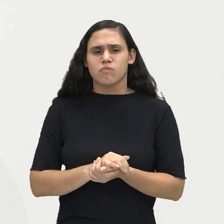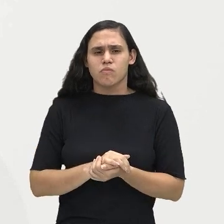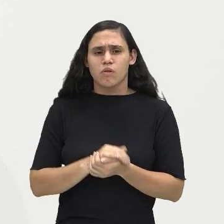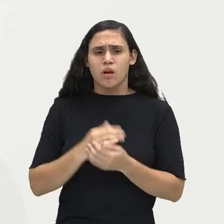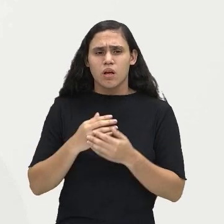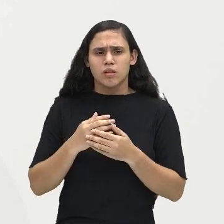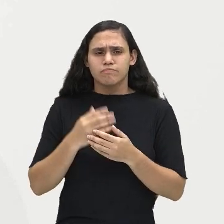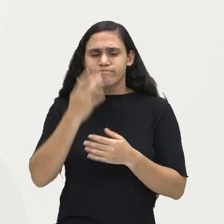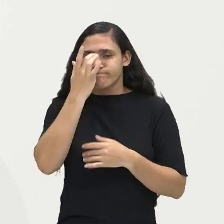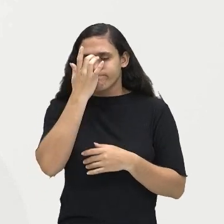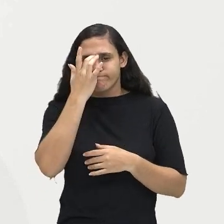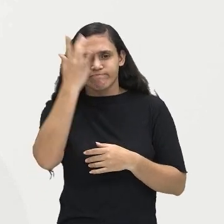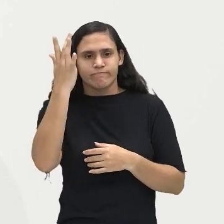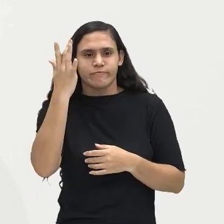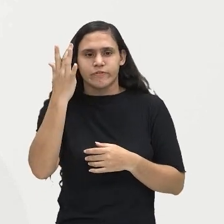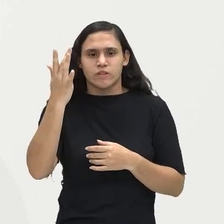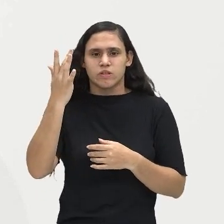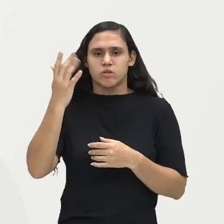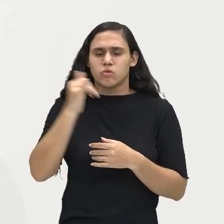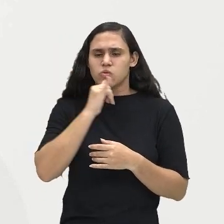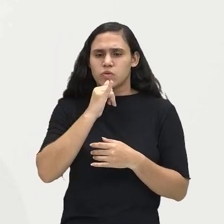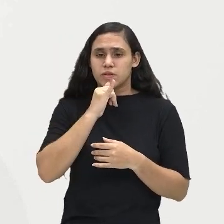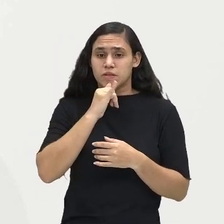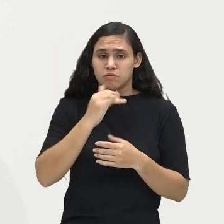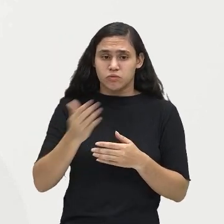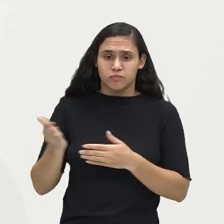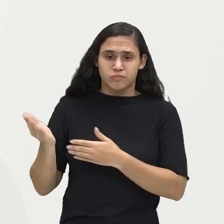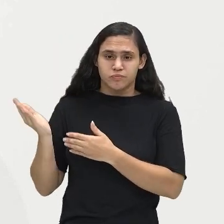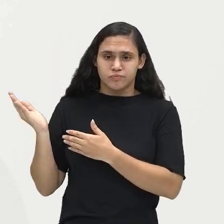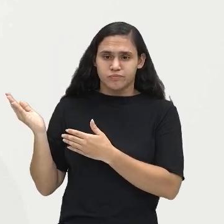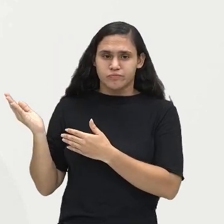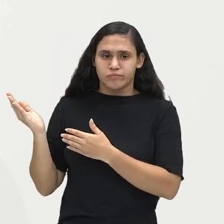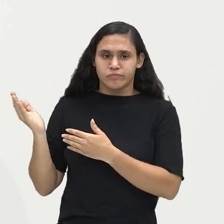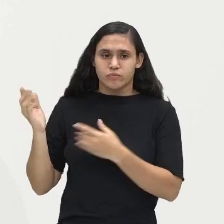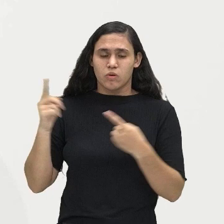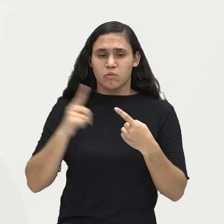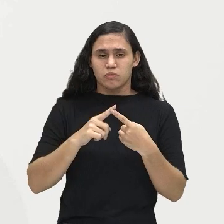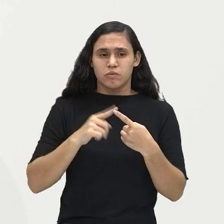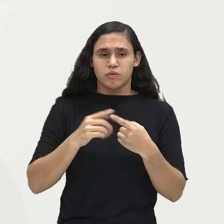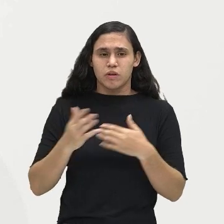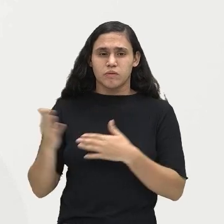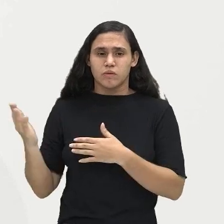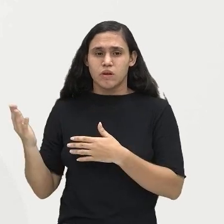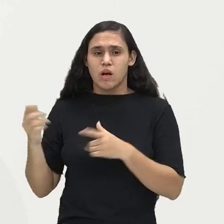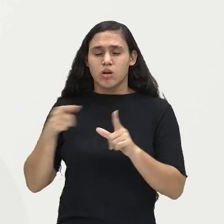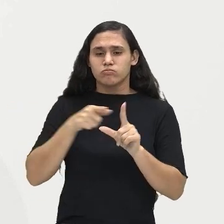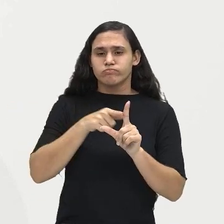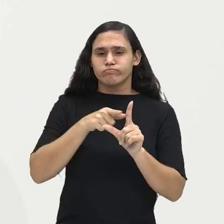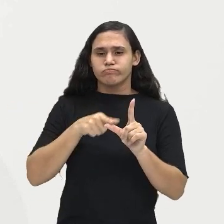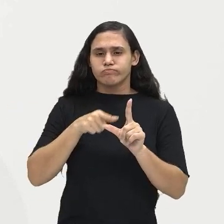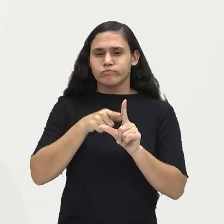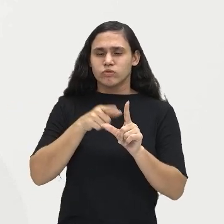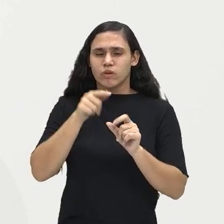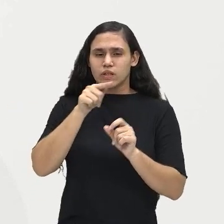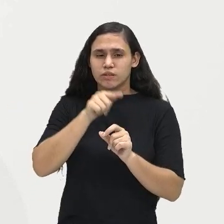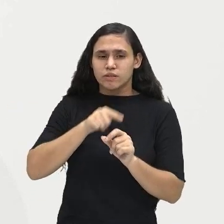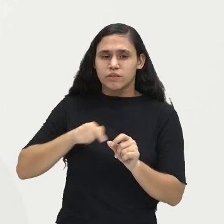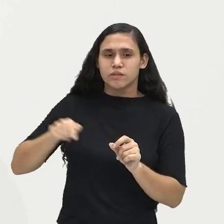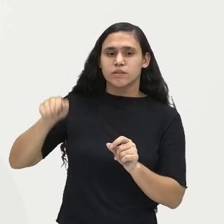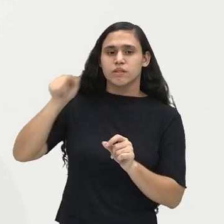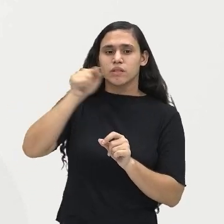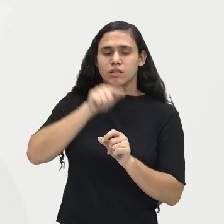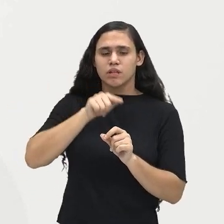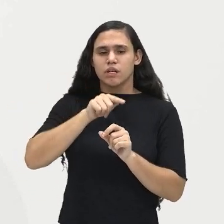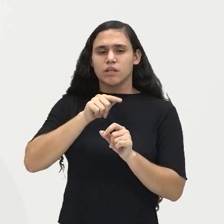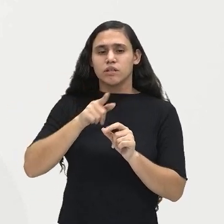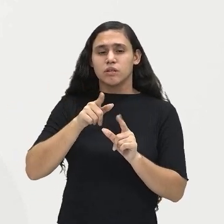exemplo, imagina aqui o nosso primeiro exemplo aqui, ó. Essa figura gira 90 graus, mas depois ela gira 180, e